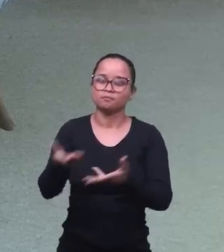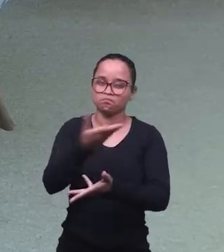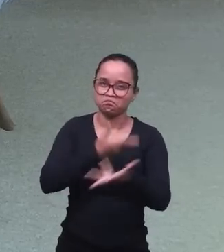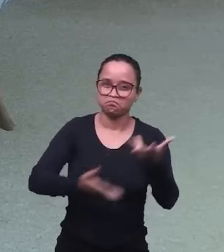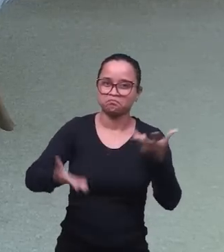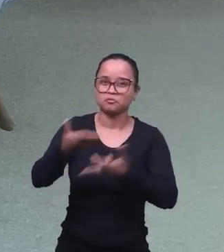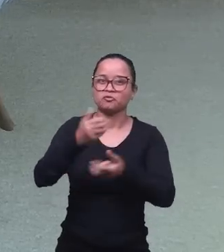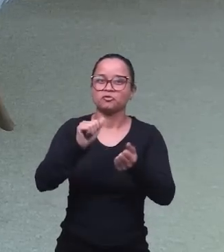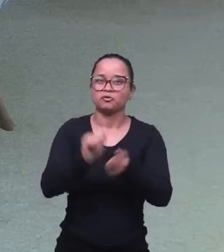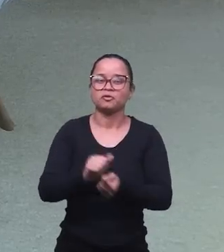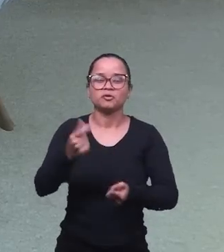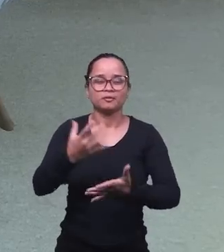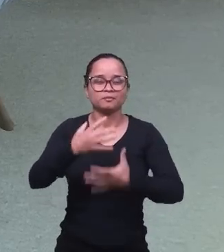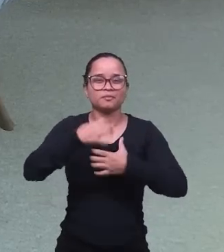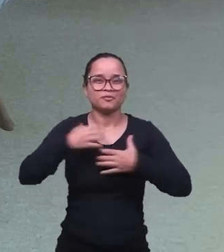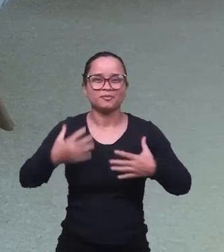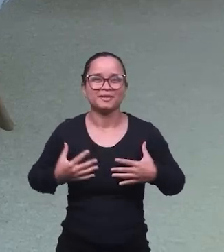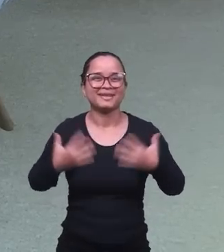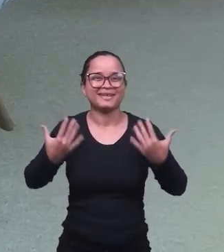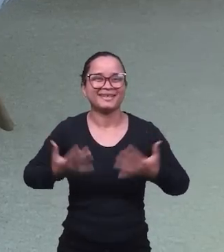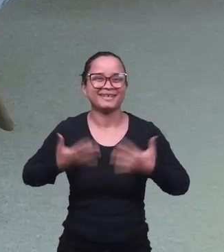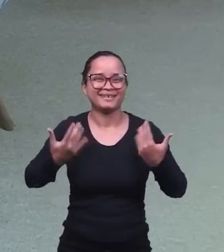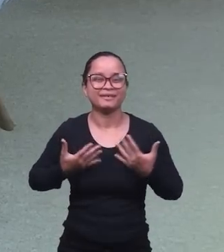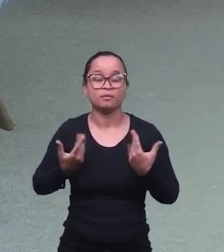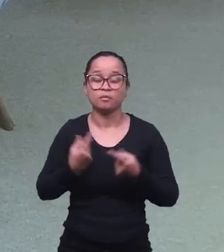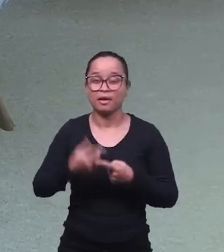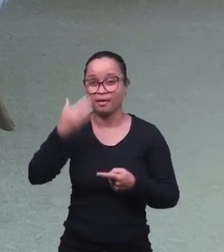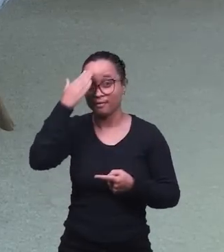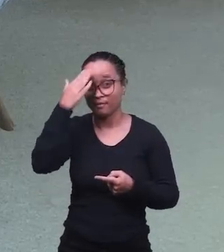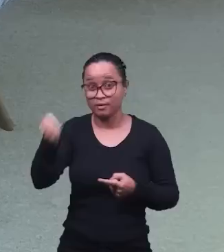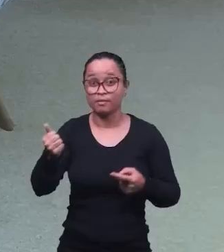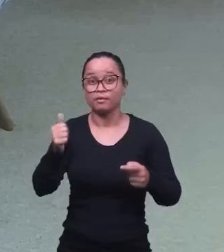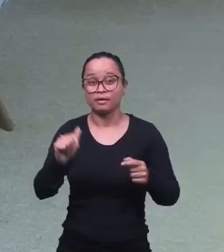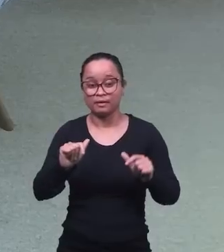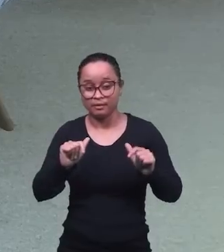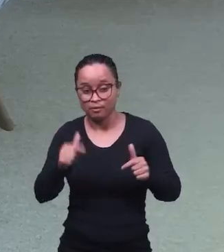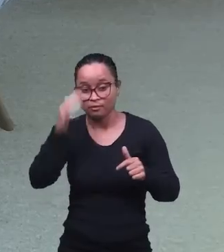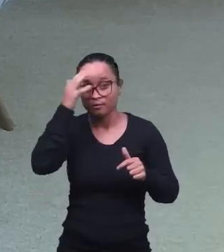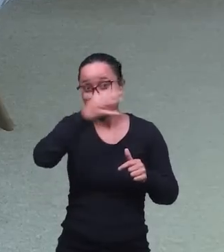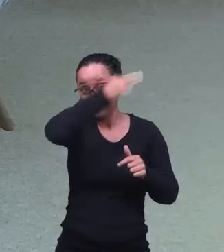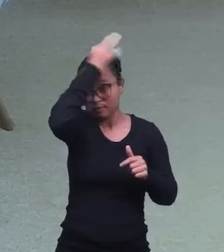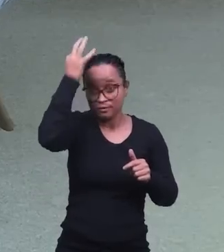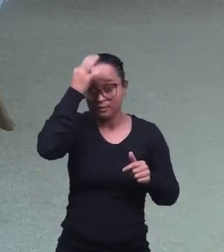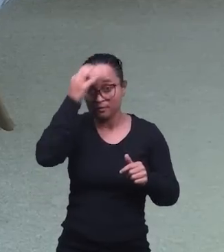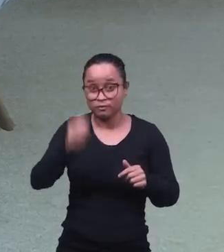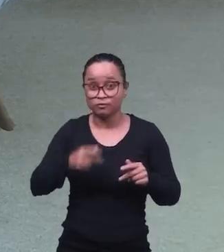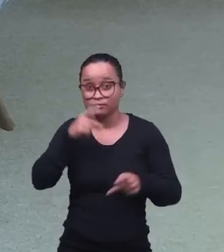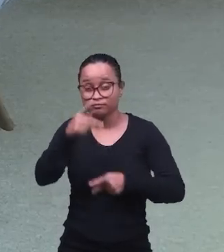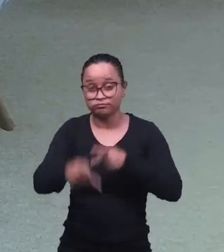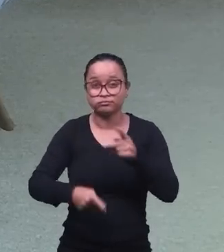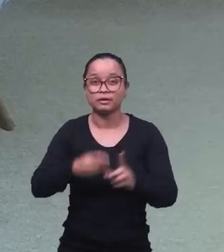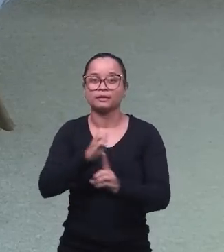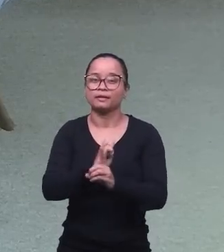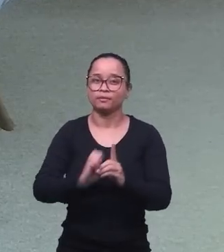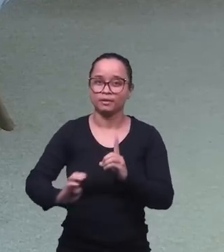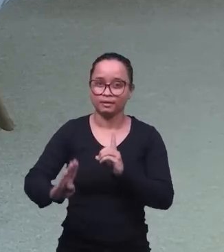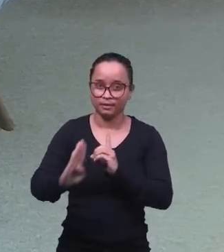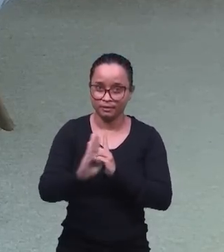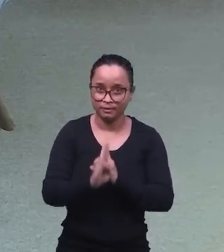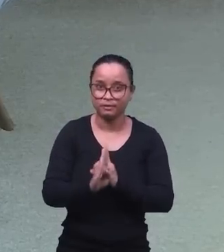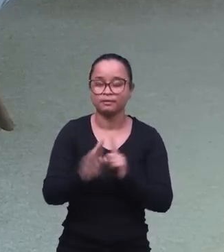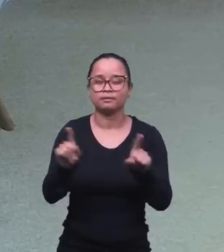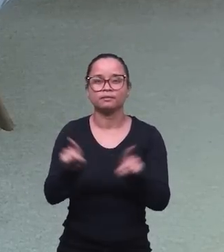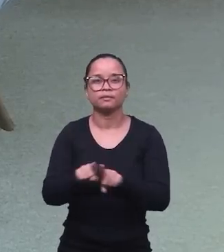desse programa, e muito nos alegra. Nós sabemos que o Espírito Santo tem operado grandemente, né, a favor do seu povo. Nas escolas bíblicas nós temos